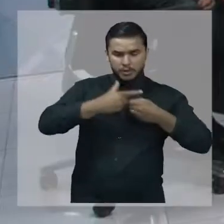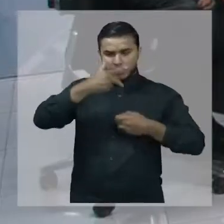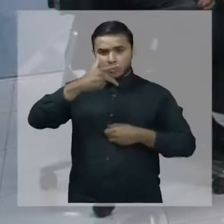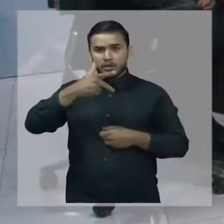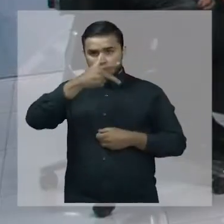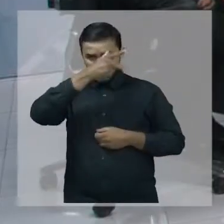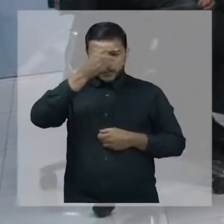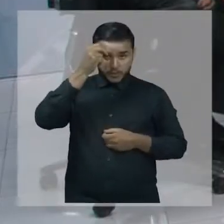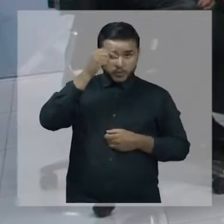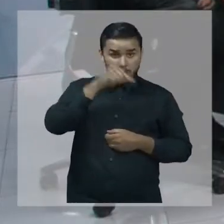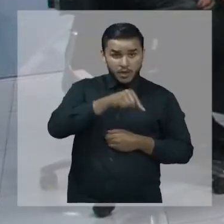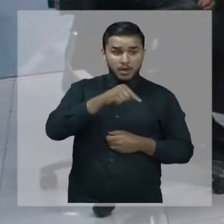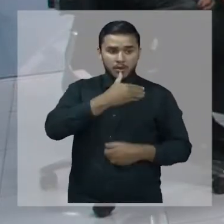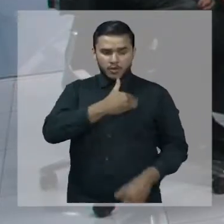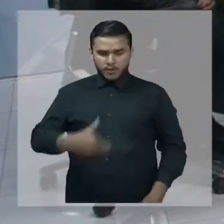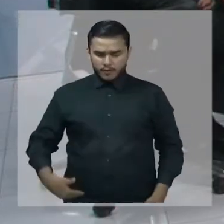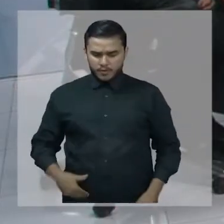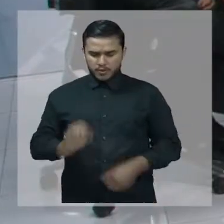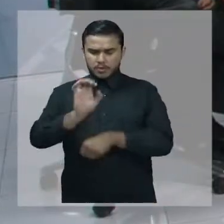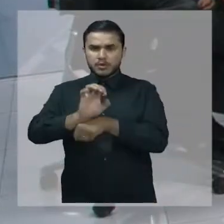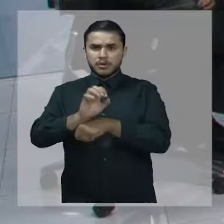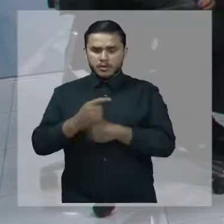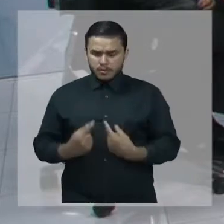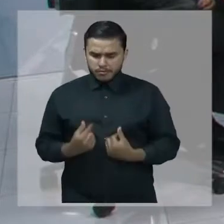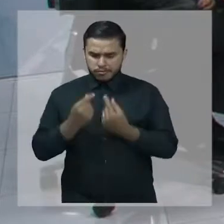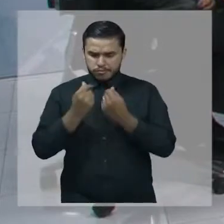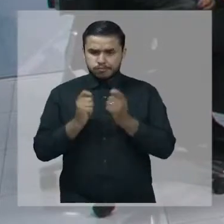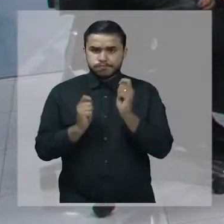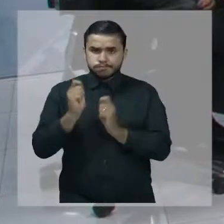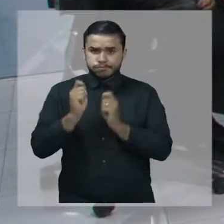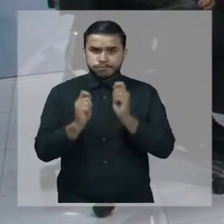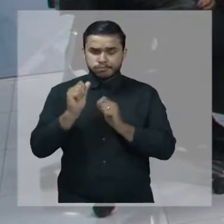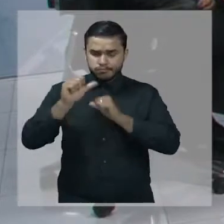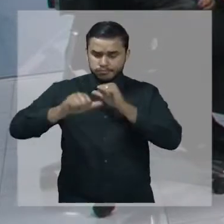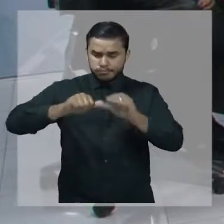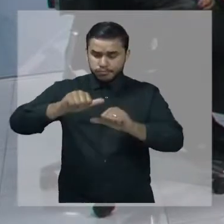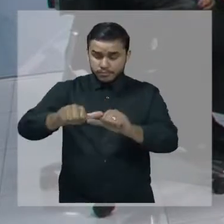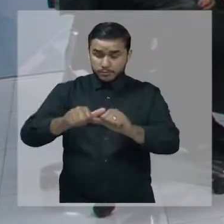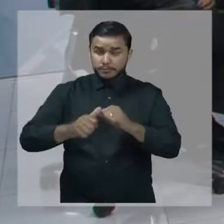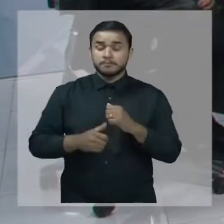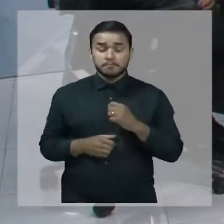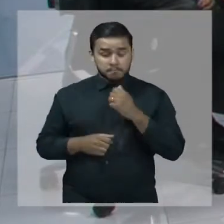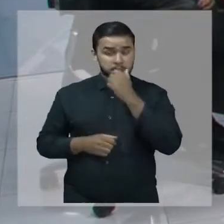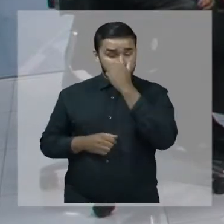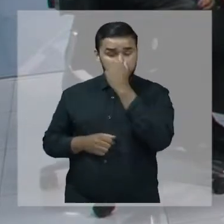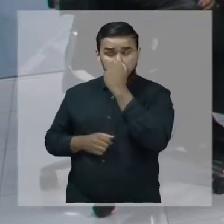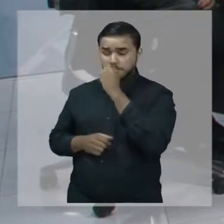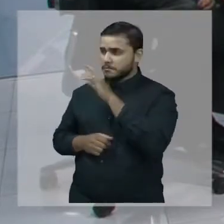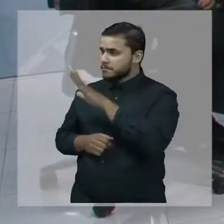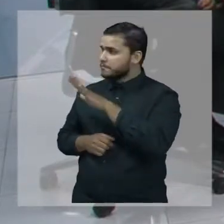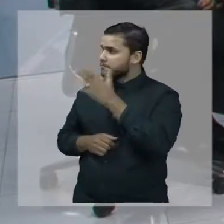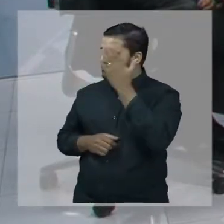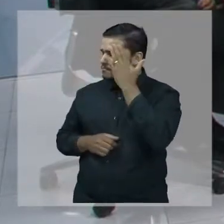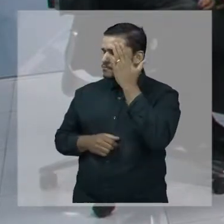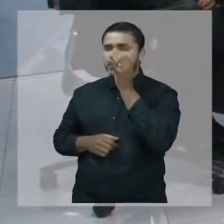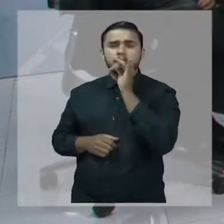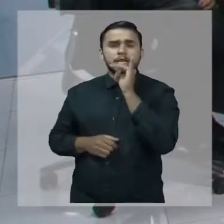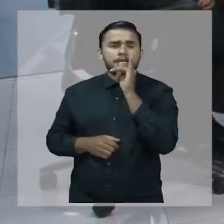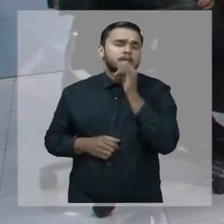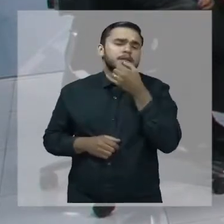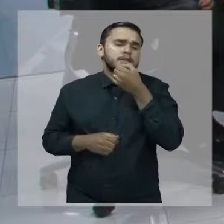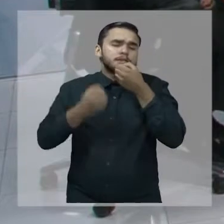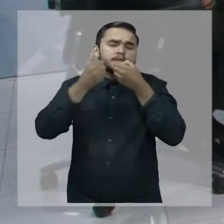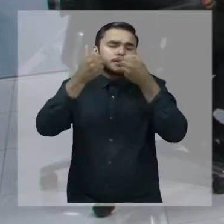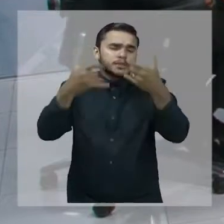aos municípios e aos estados essa competência para que eles possam promover seus próprios ajustes? Isso hoje está impedido. Só para dar aqui